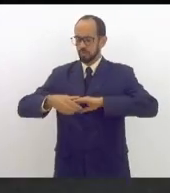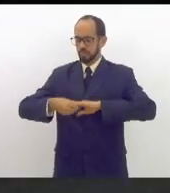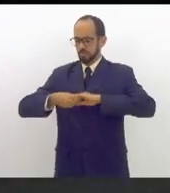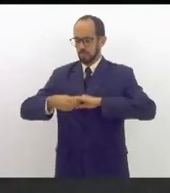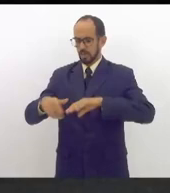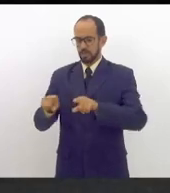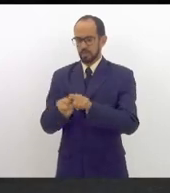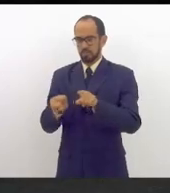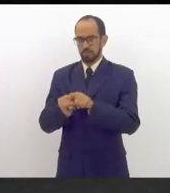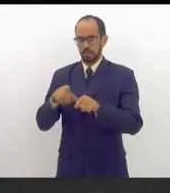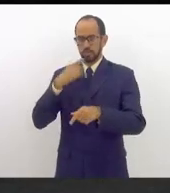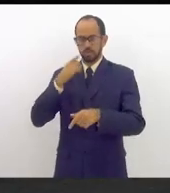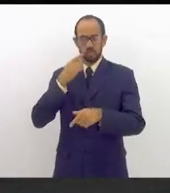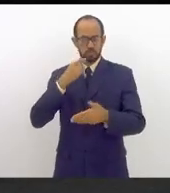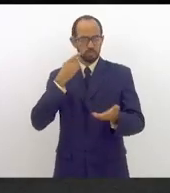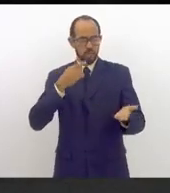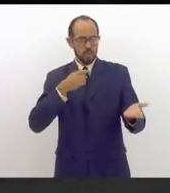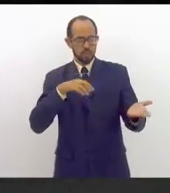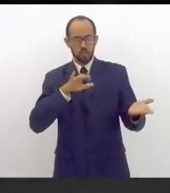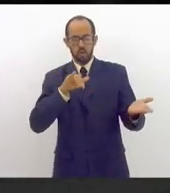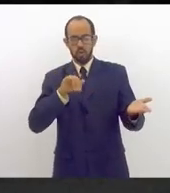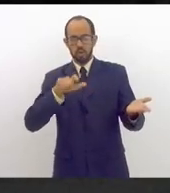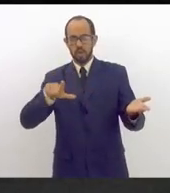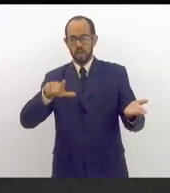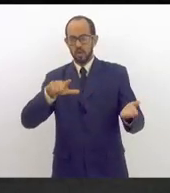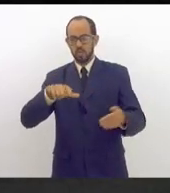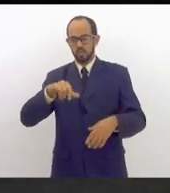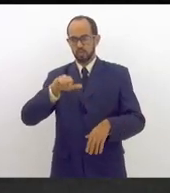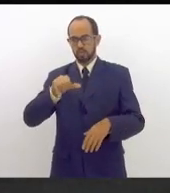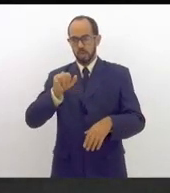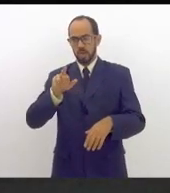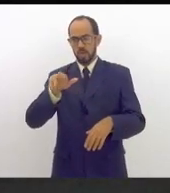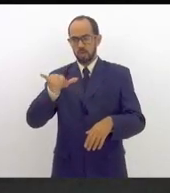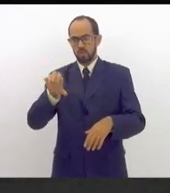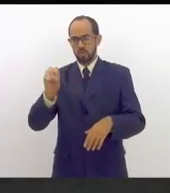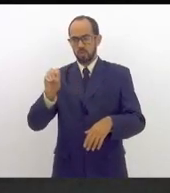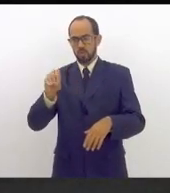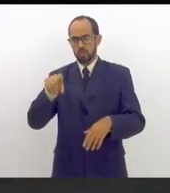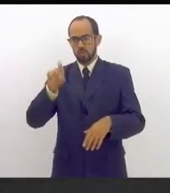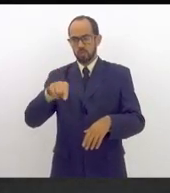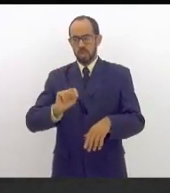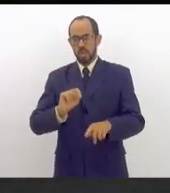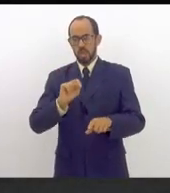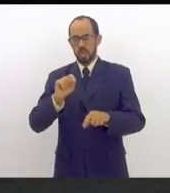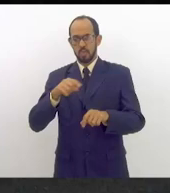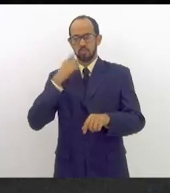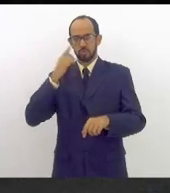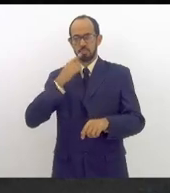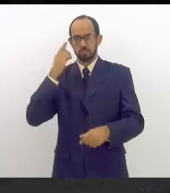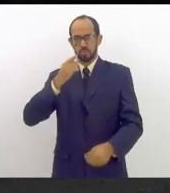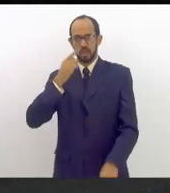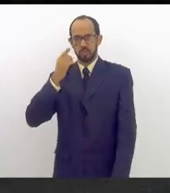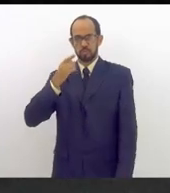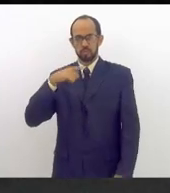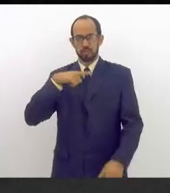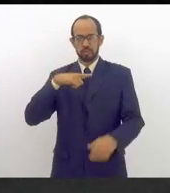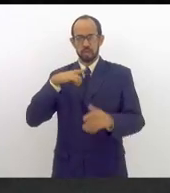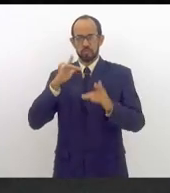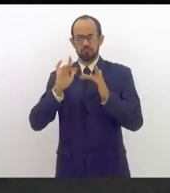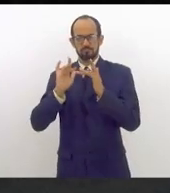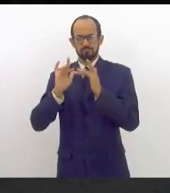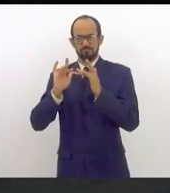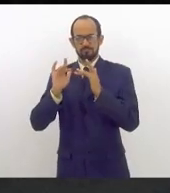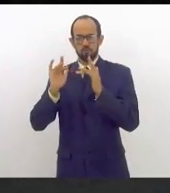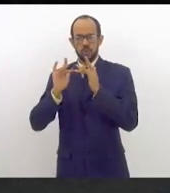o deputado Coronel Jairo, que é um parlamentar que tem uma estreita ligação com a